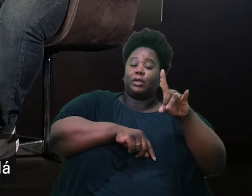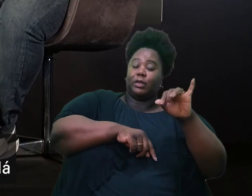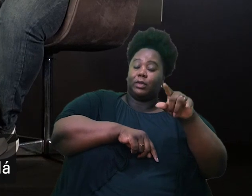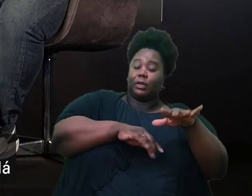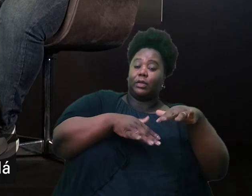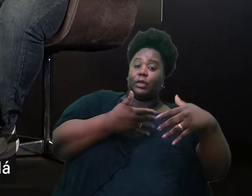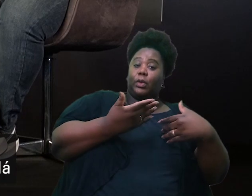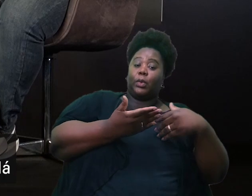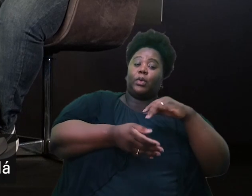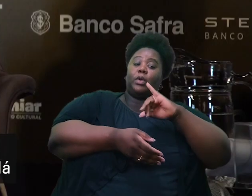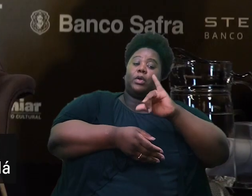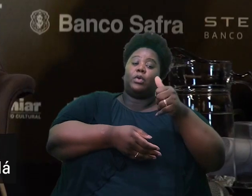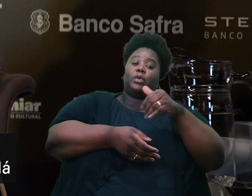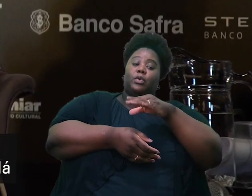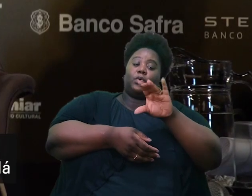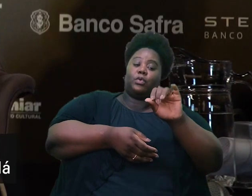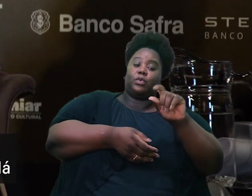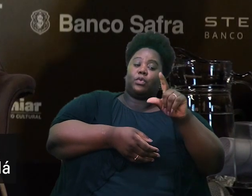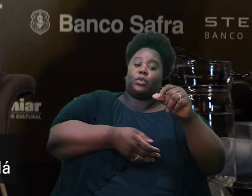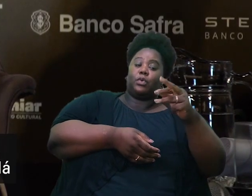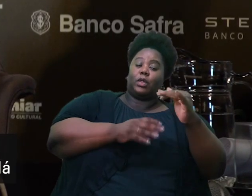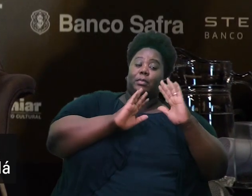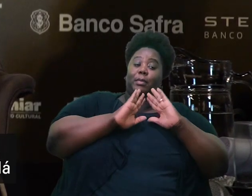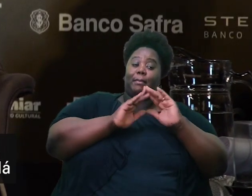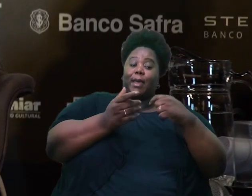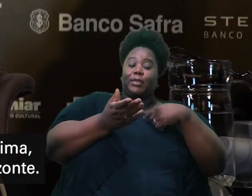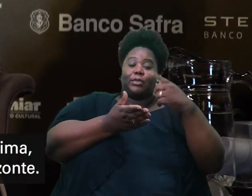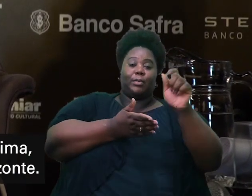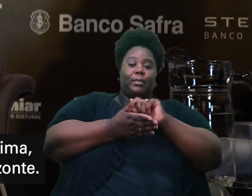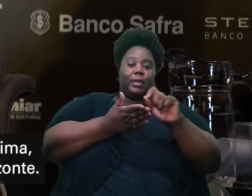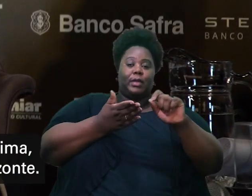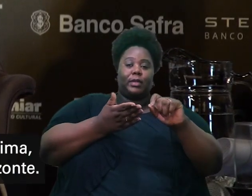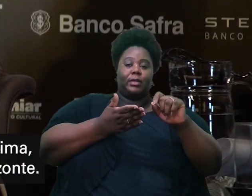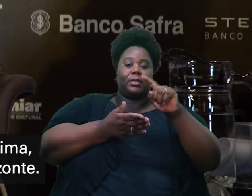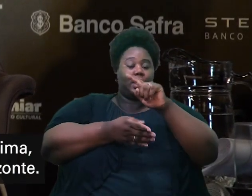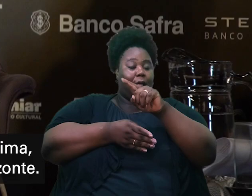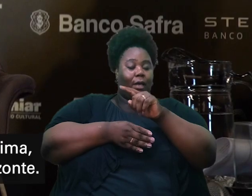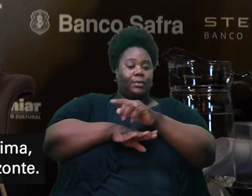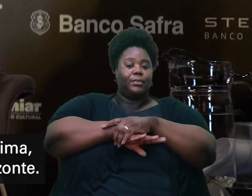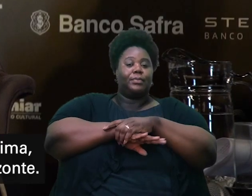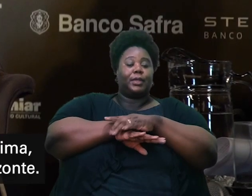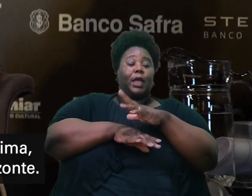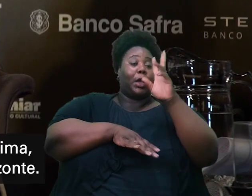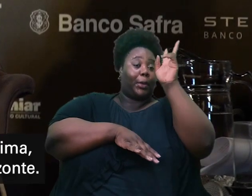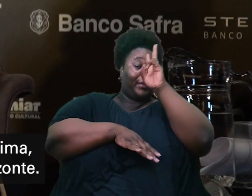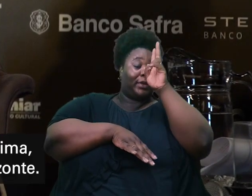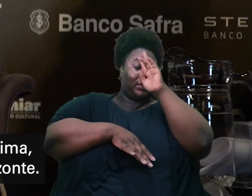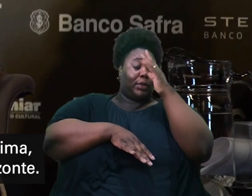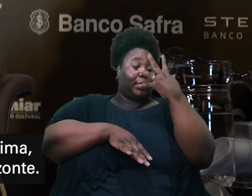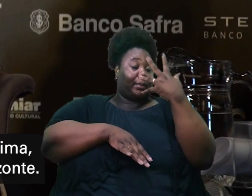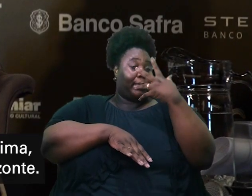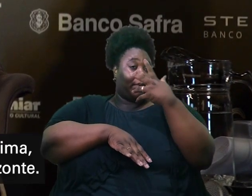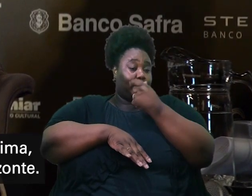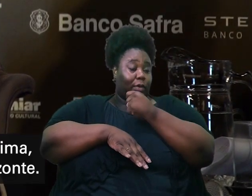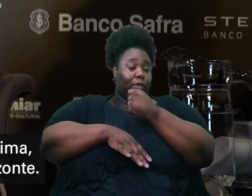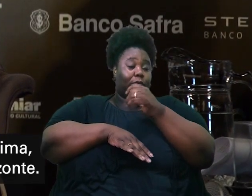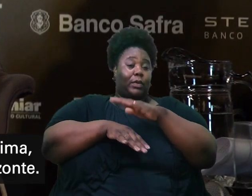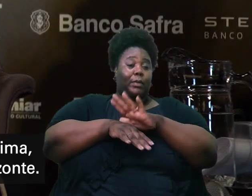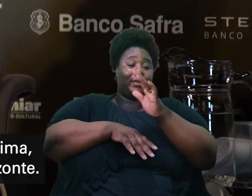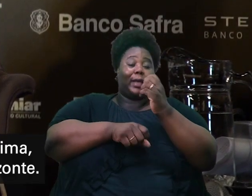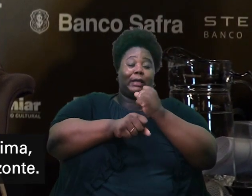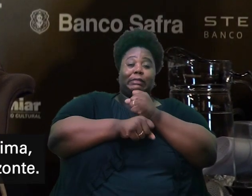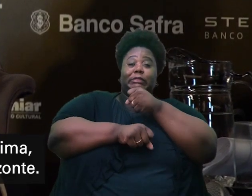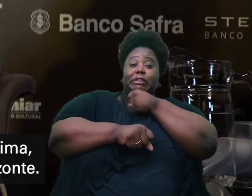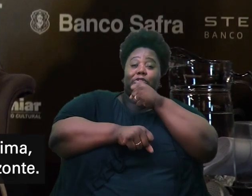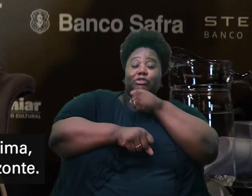João Lopes me pede que escreva a história do reinado, lá do Jatobá, que é uma história belíssima, é o reinado mais antigo de